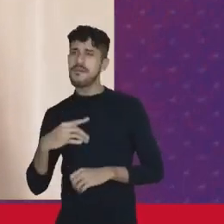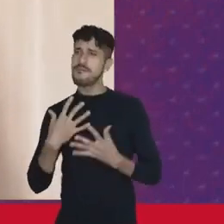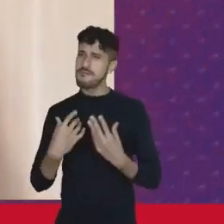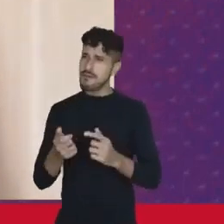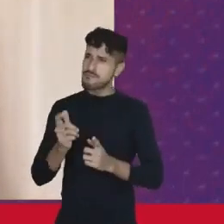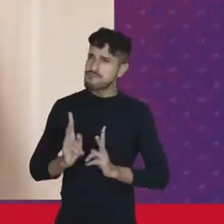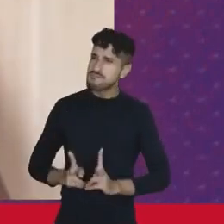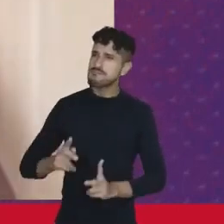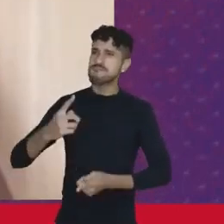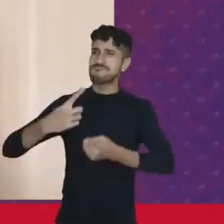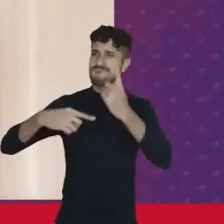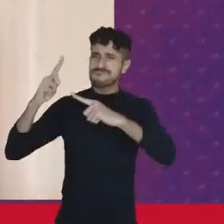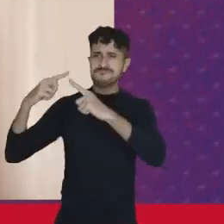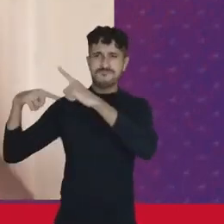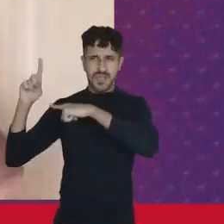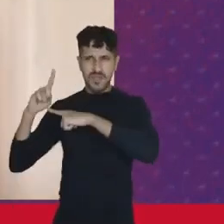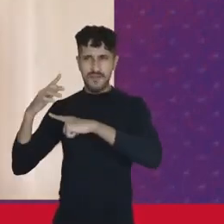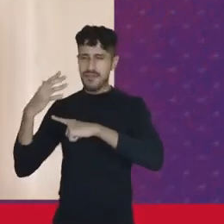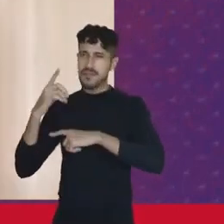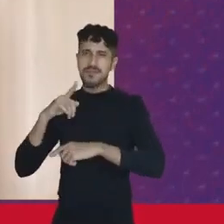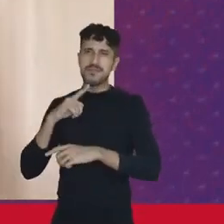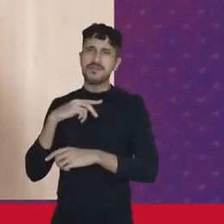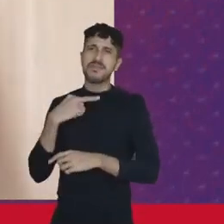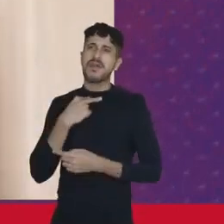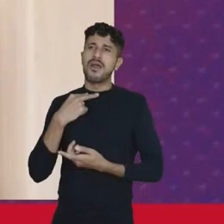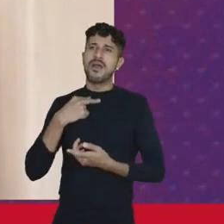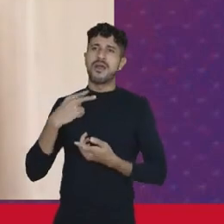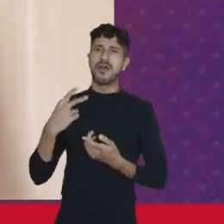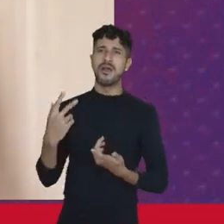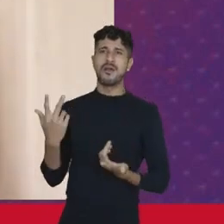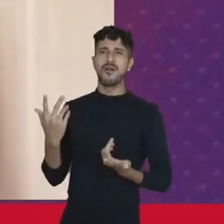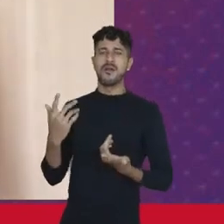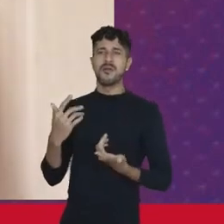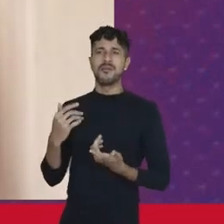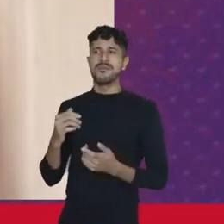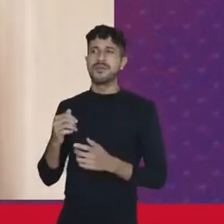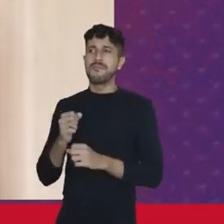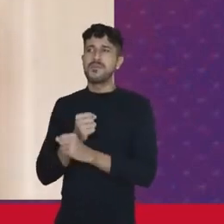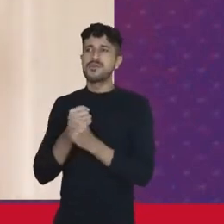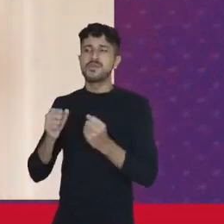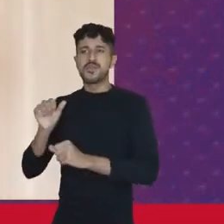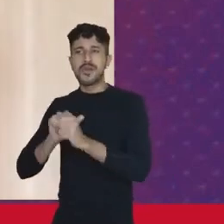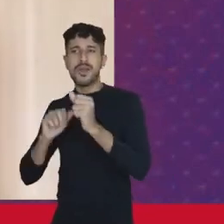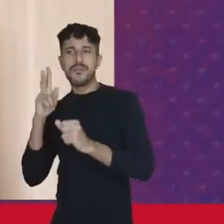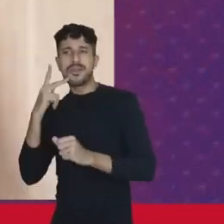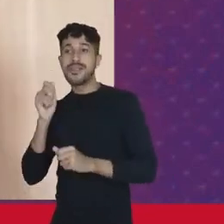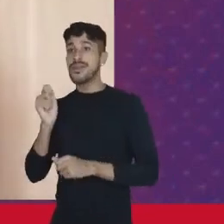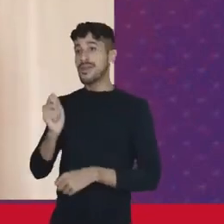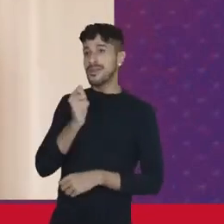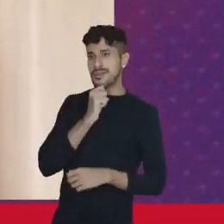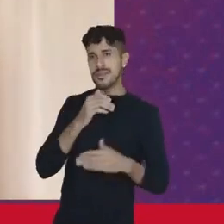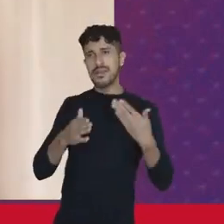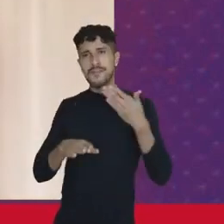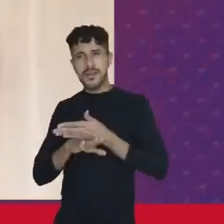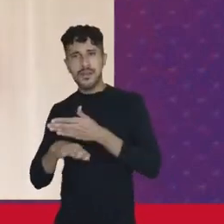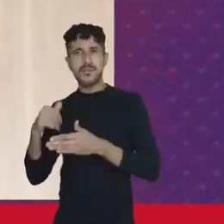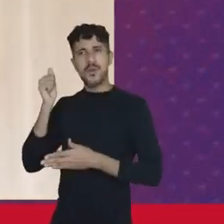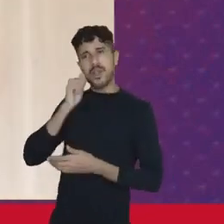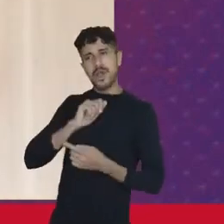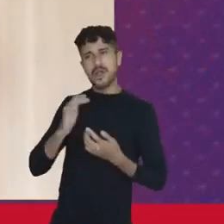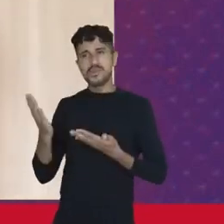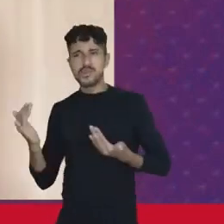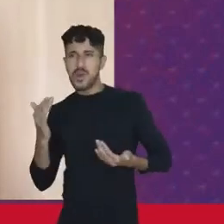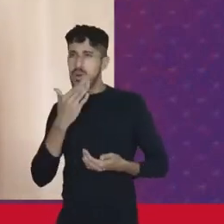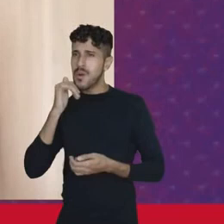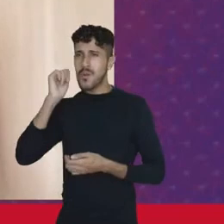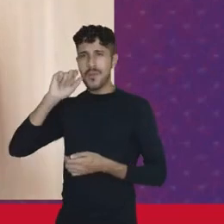seguir transformando. Nós não vamos conseguir nenhuma virada de rumo na política sem ter mulheres, sem ter jovens, sem ter